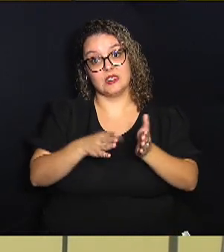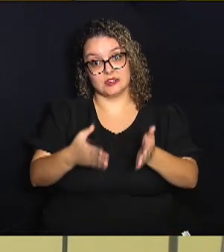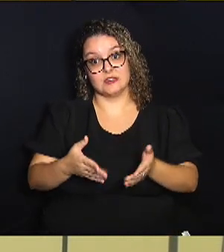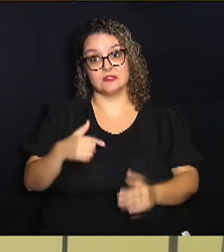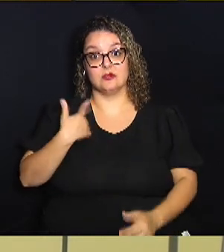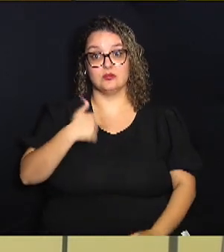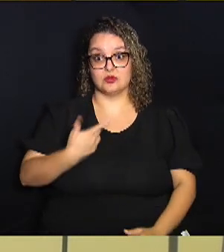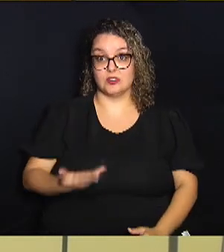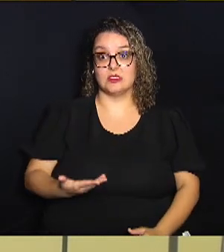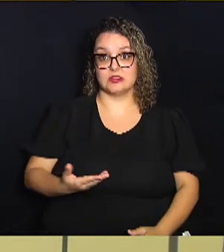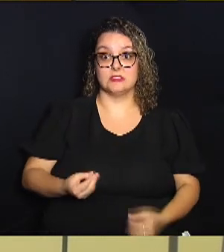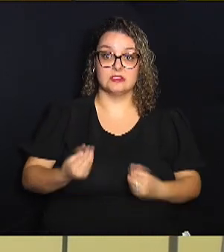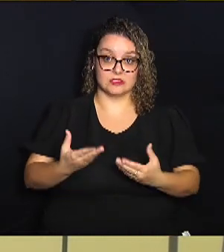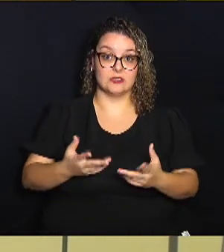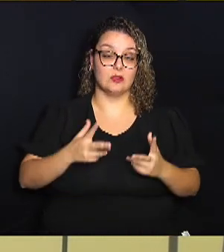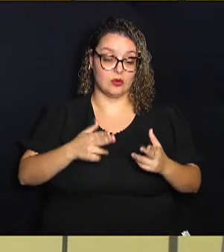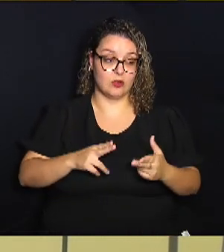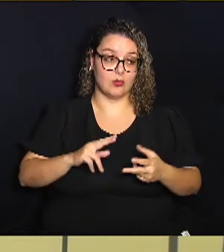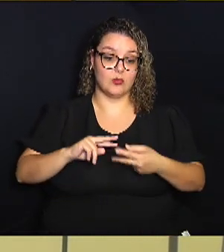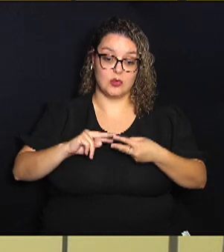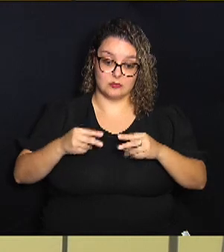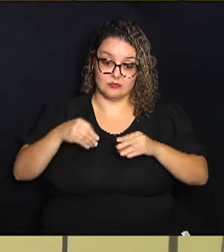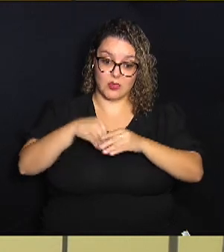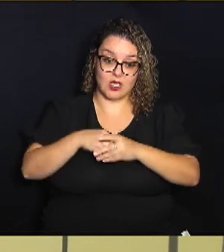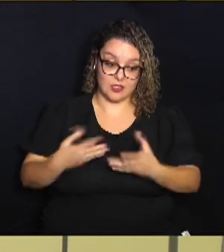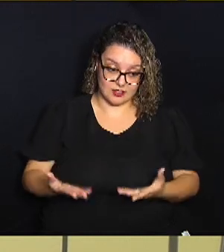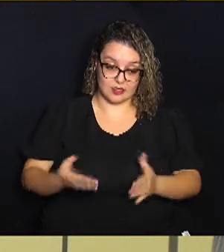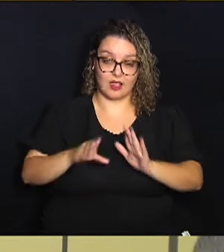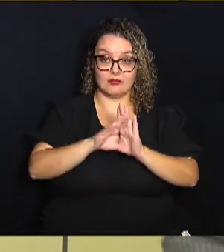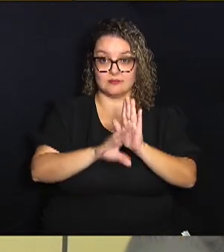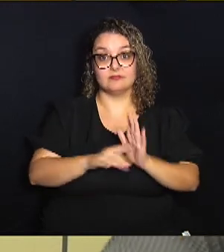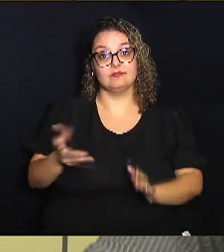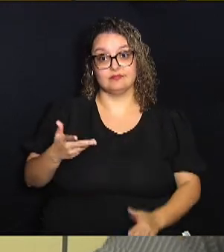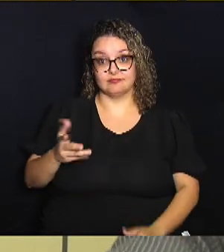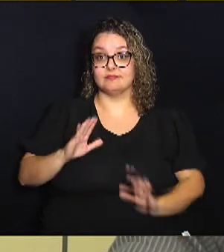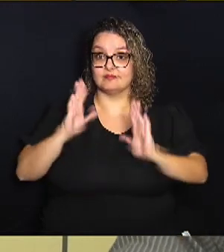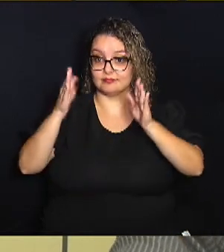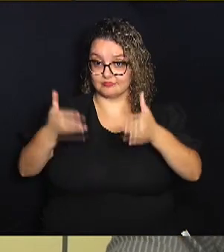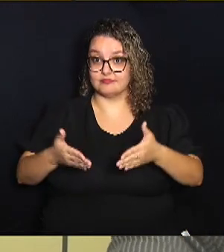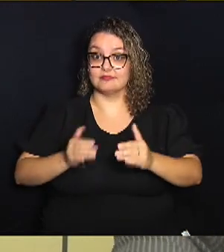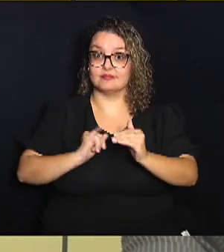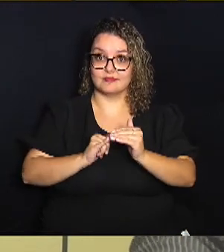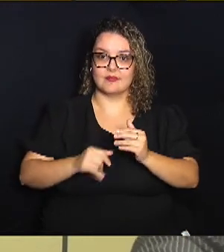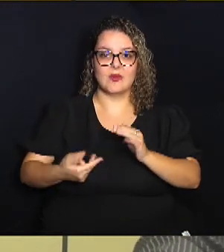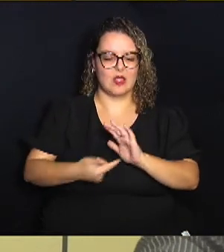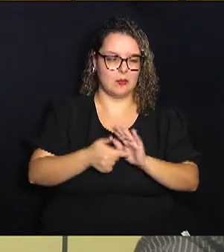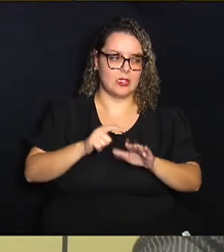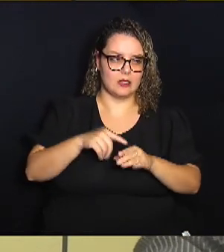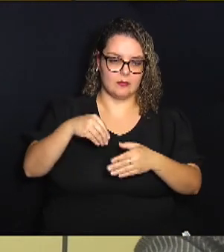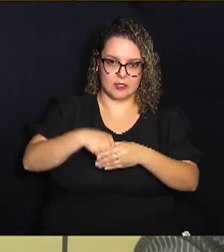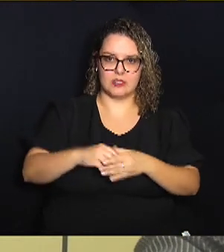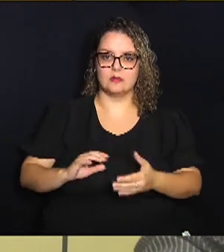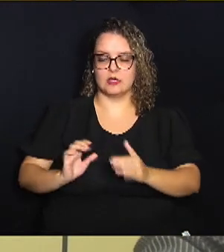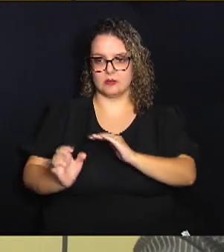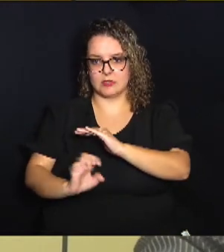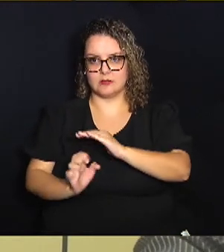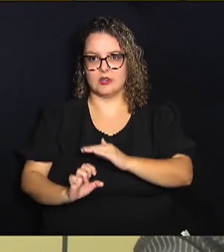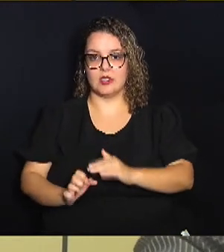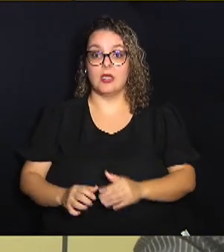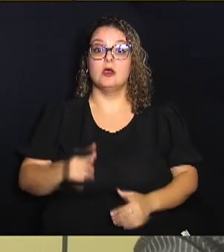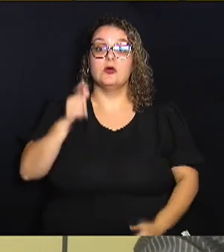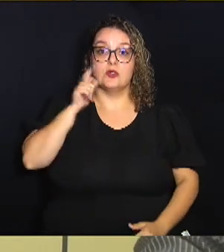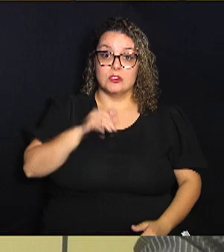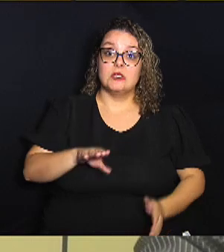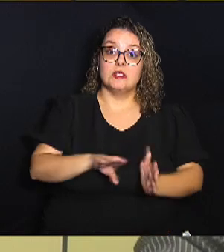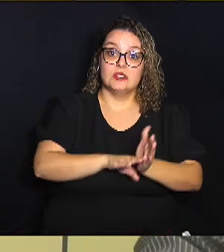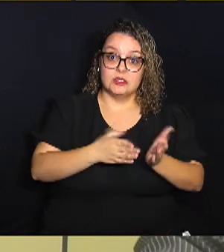gente traz isso como nosso DNA também, dentro dos nossos programas de aceleração voltado para startup, para mostrar realmente que, olha, dá para chegar,